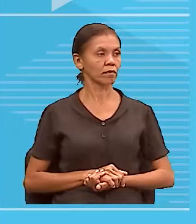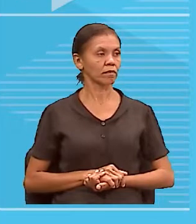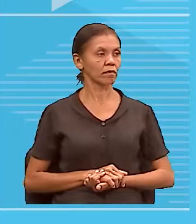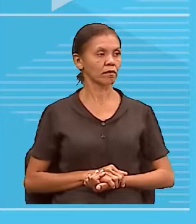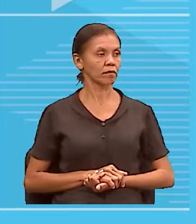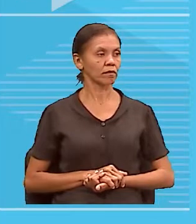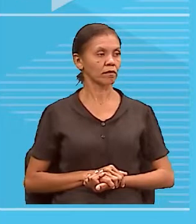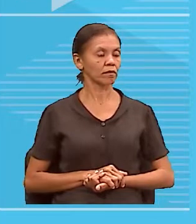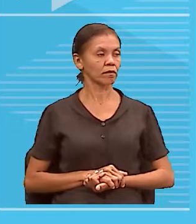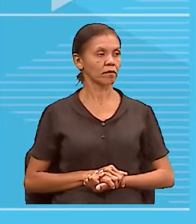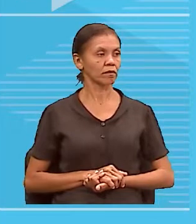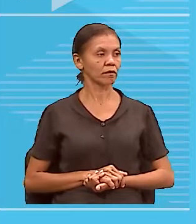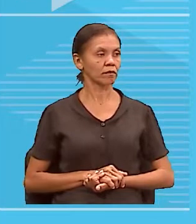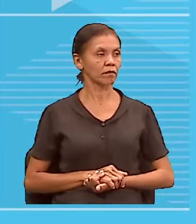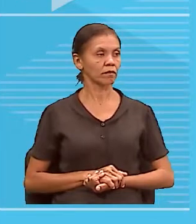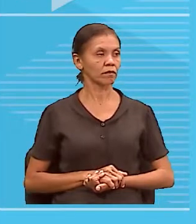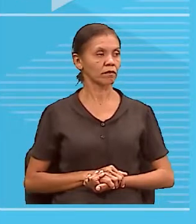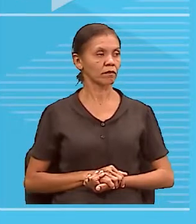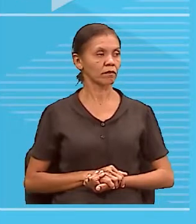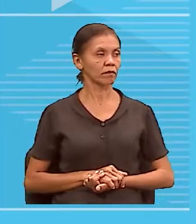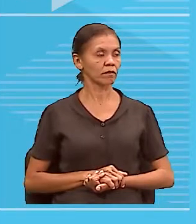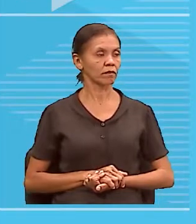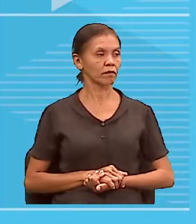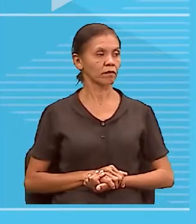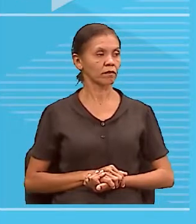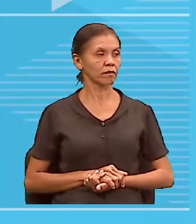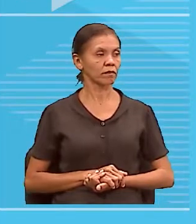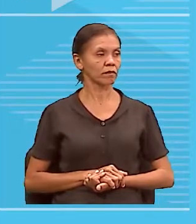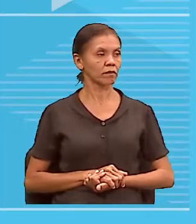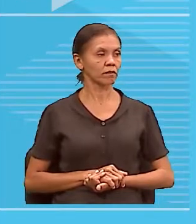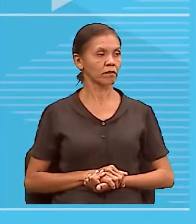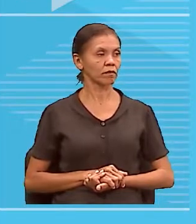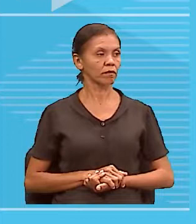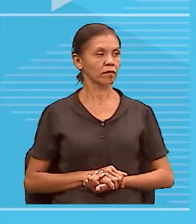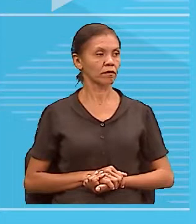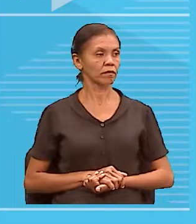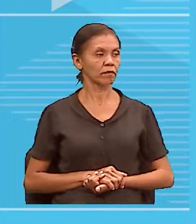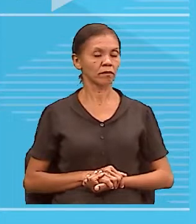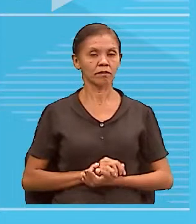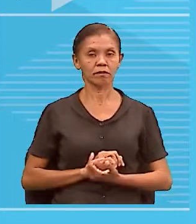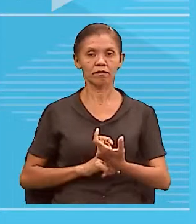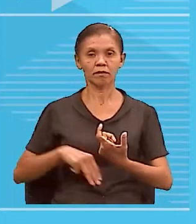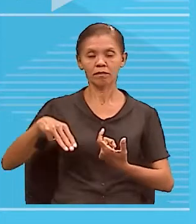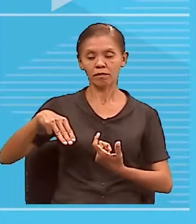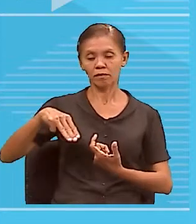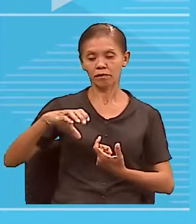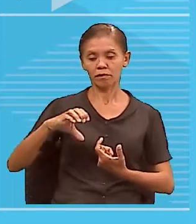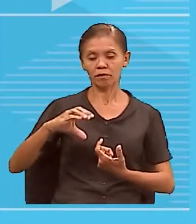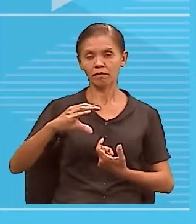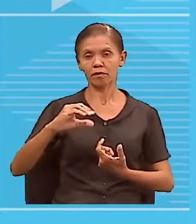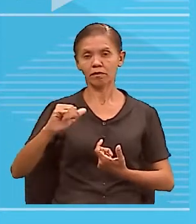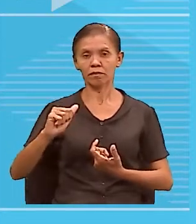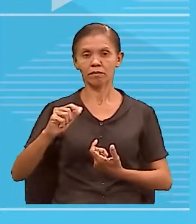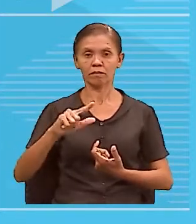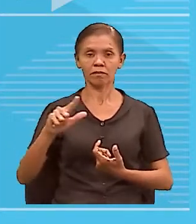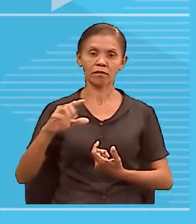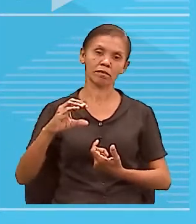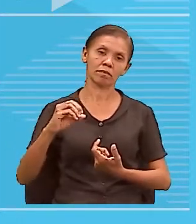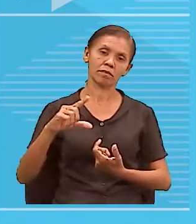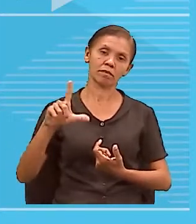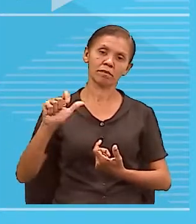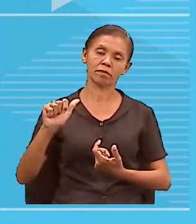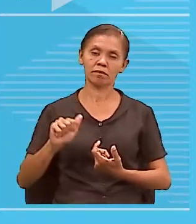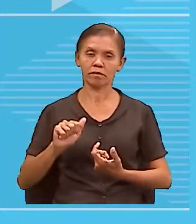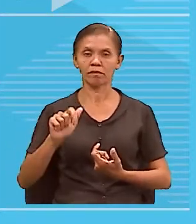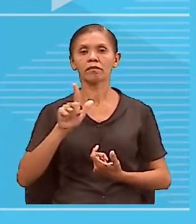um muçulmano por isso que eu mandei com a cola existe viu só que não foi eu que inventei não se procurar lá no Google Maps a cola vai